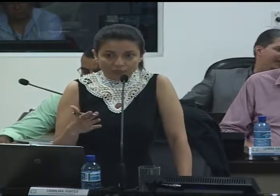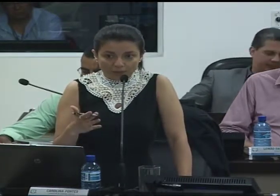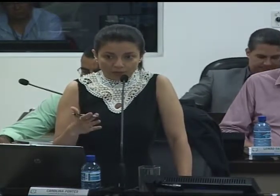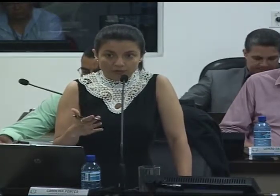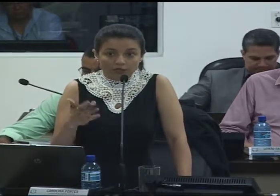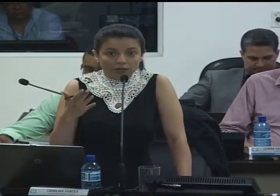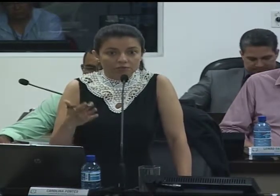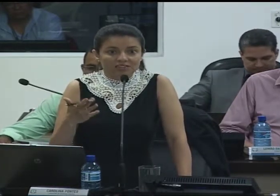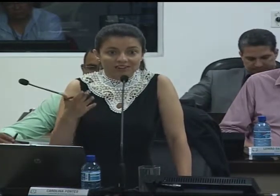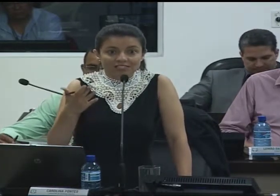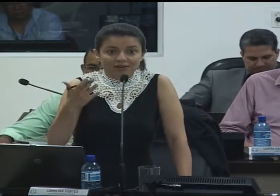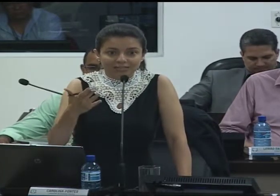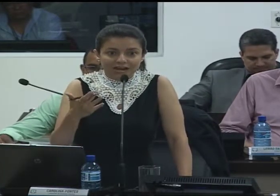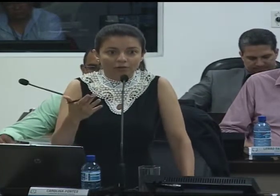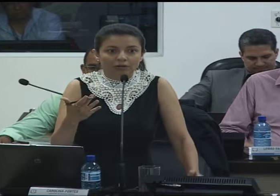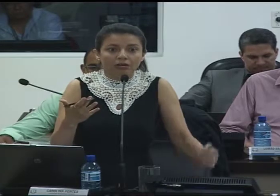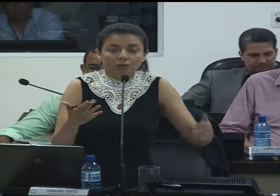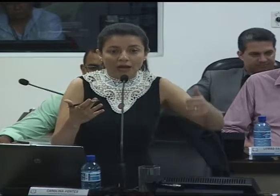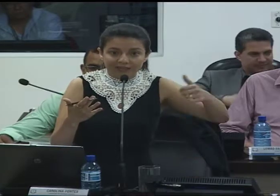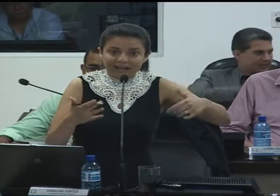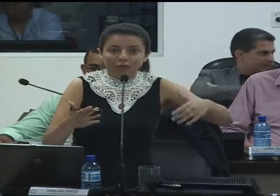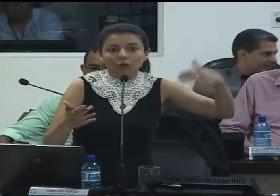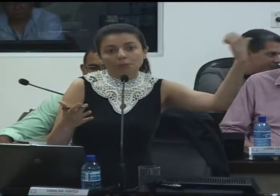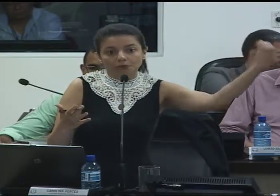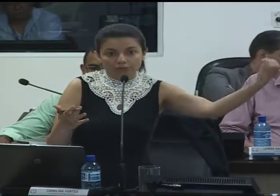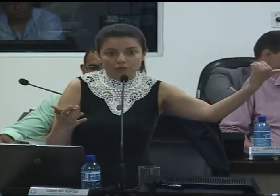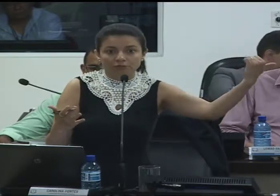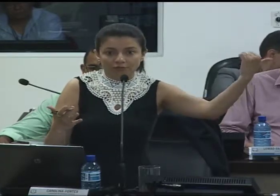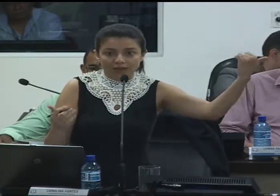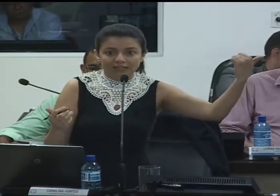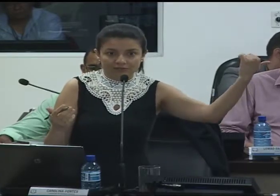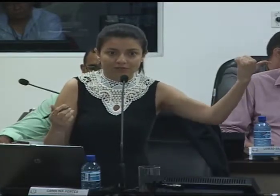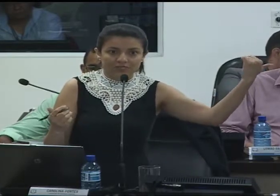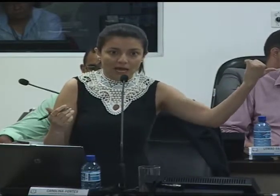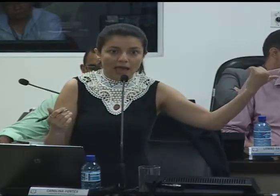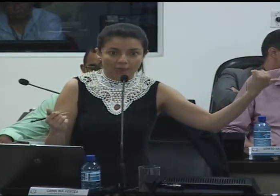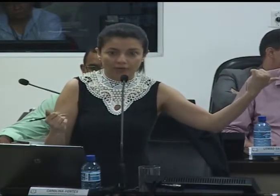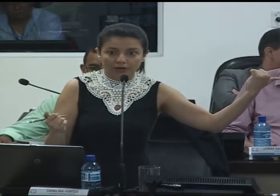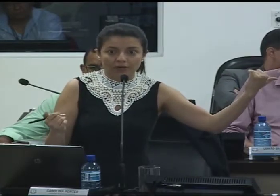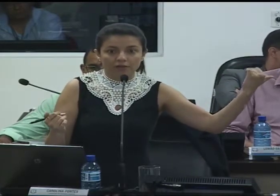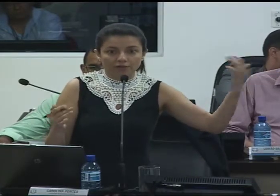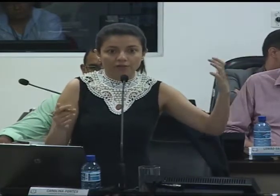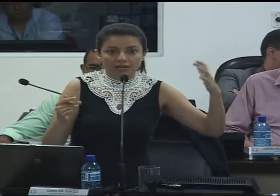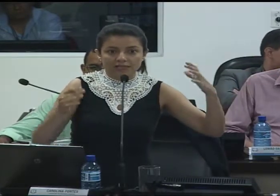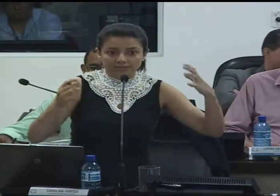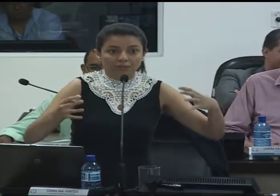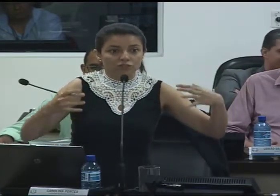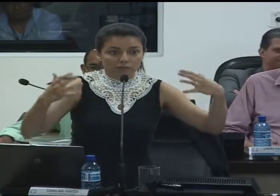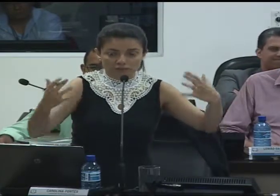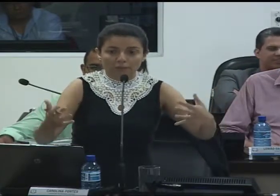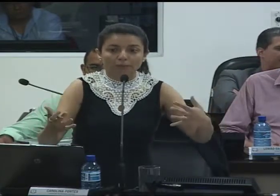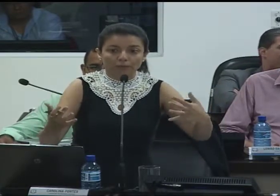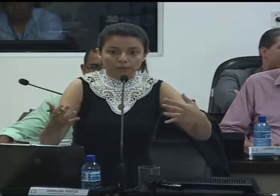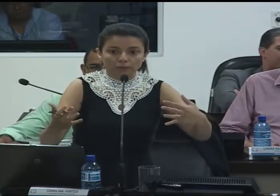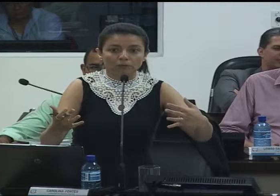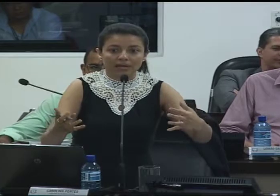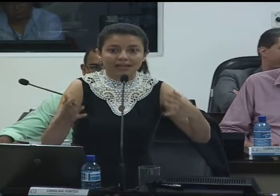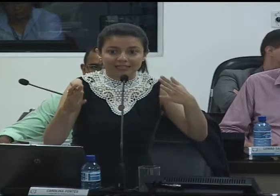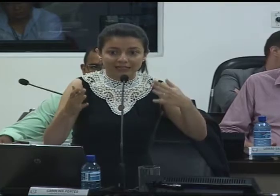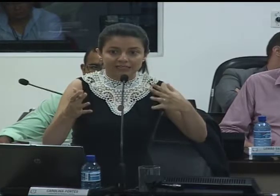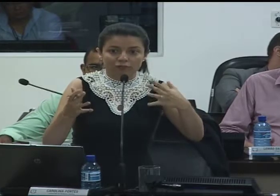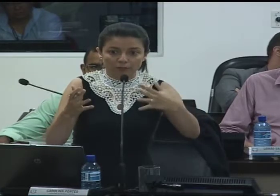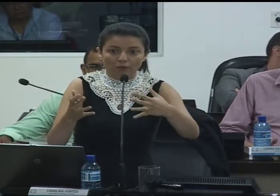reintegração de posse. Inclusive, ação análoga ao que o prefeito Silvio Félix fez à época. Foi exatamente a mesma